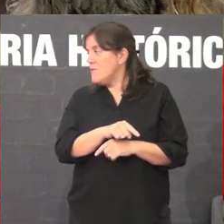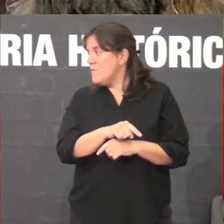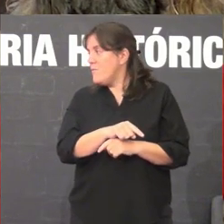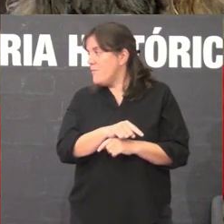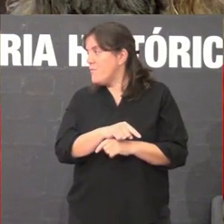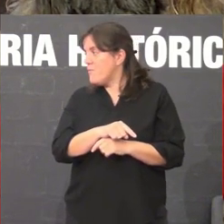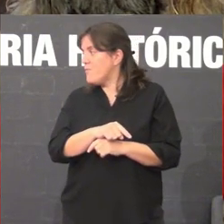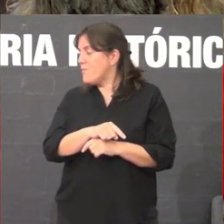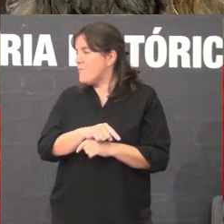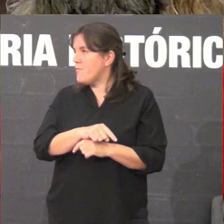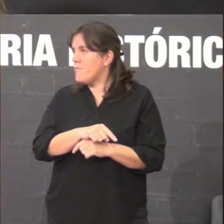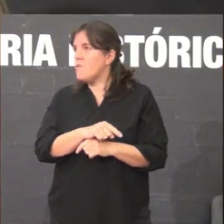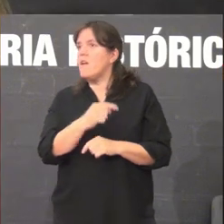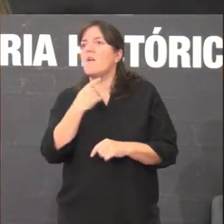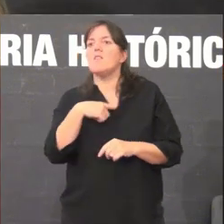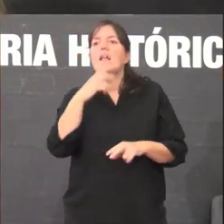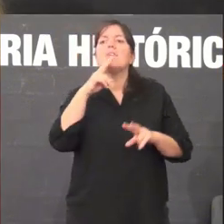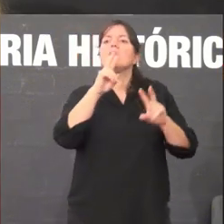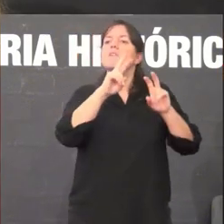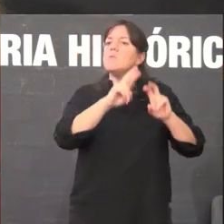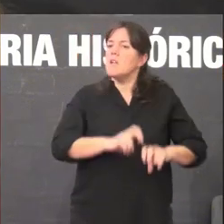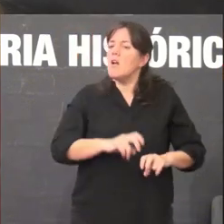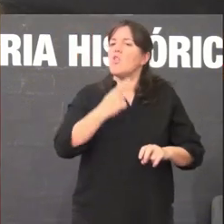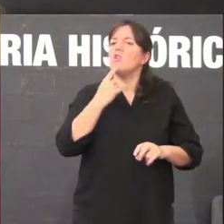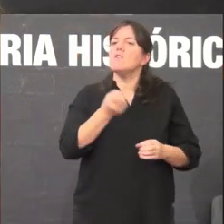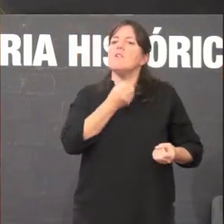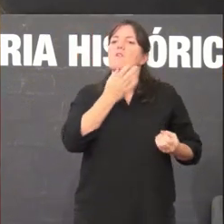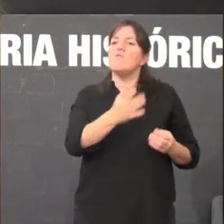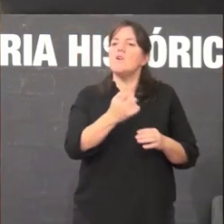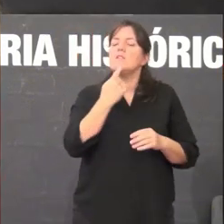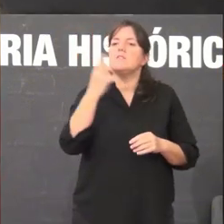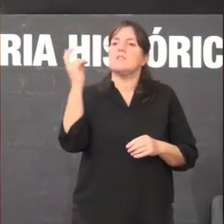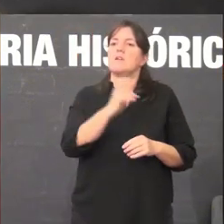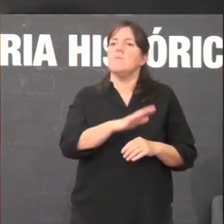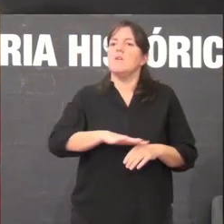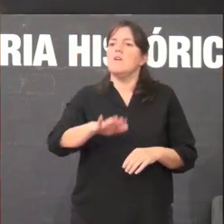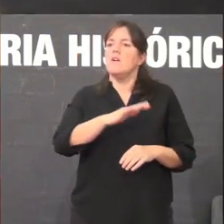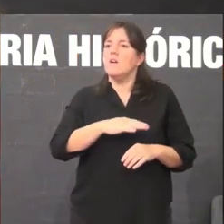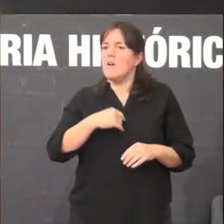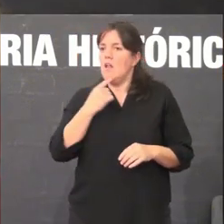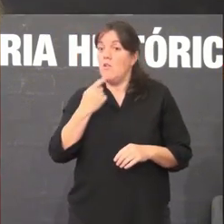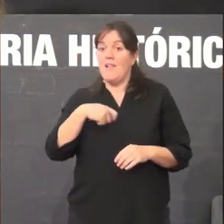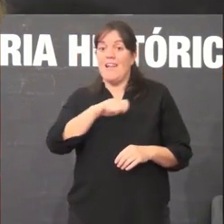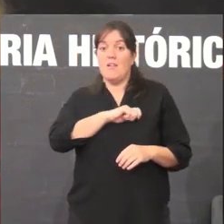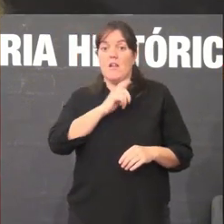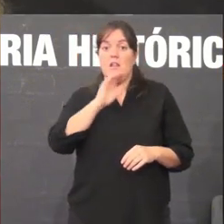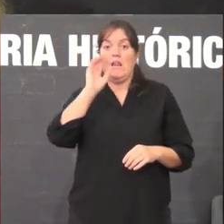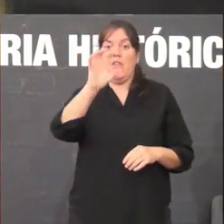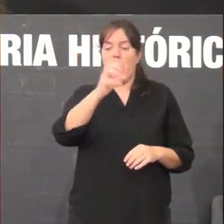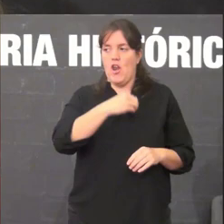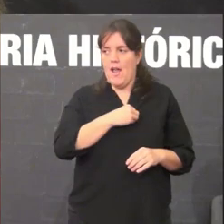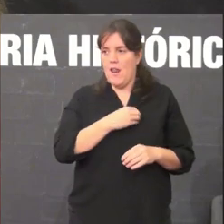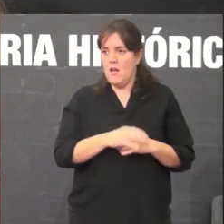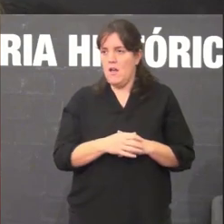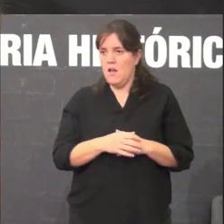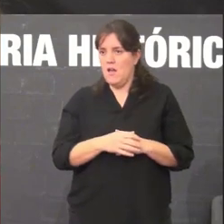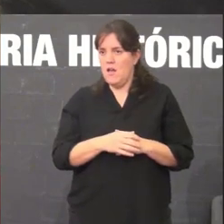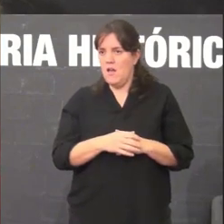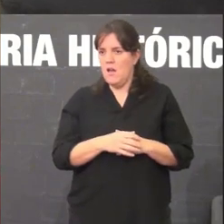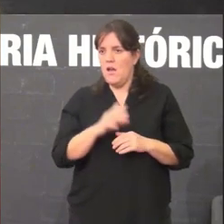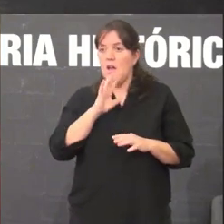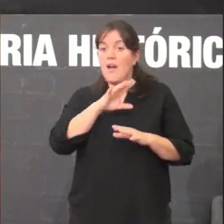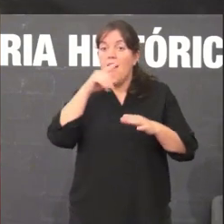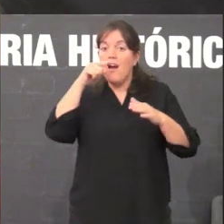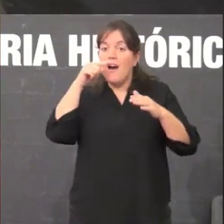ampla e minuciosa pesquisa de arquivos e fontes a nível local e a nível regional. E este, no fundo, toda